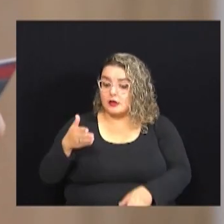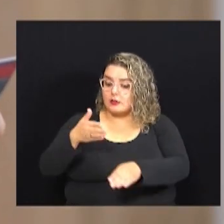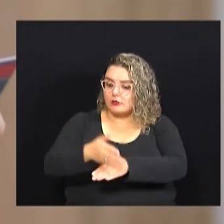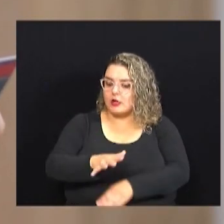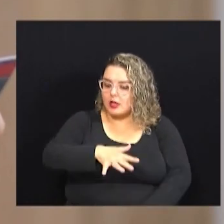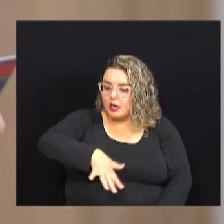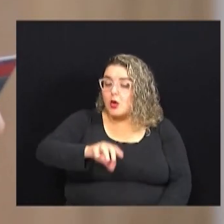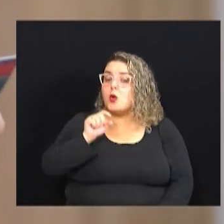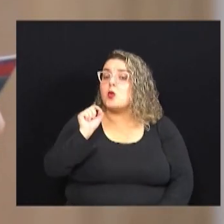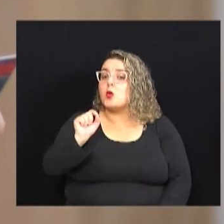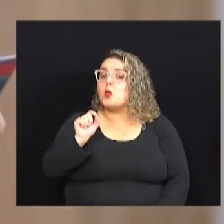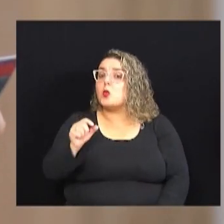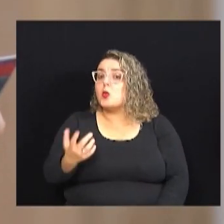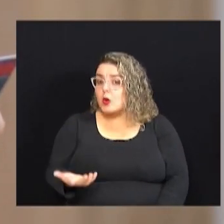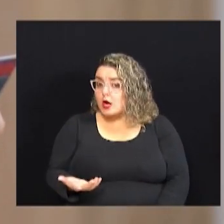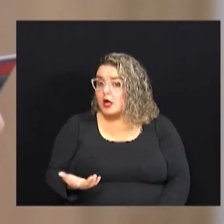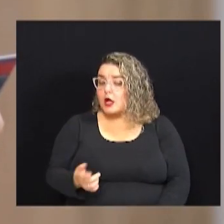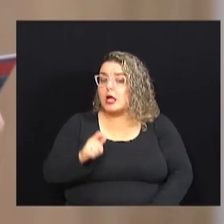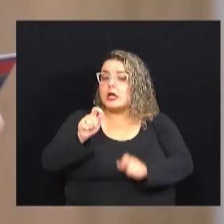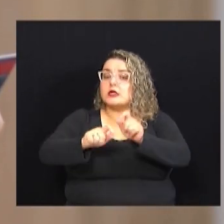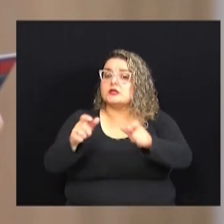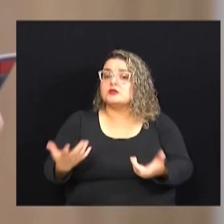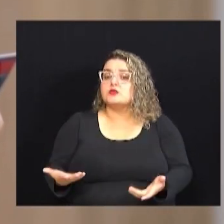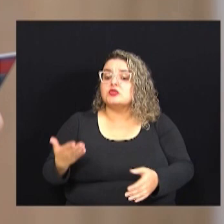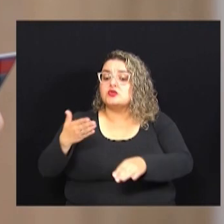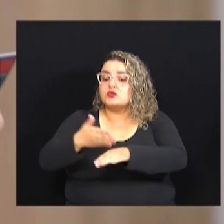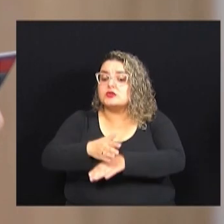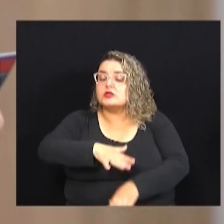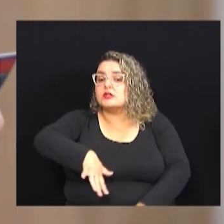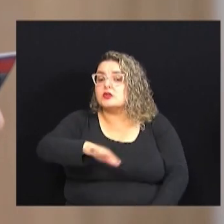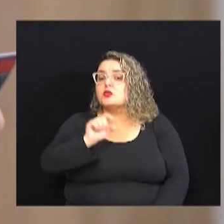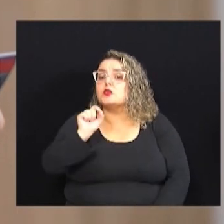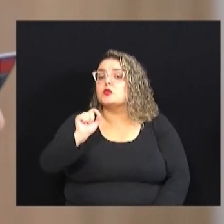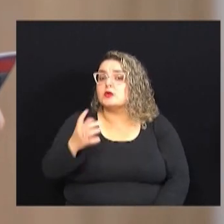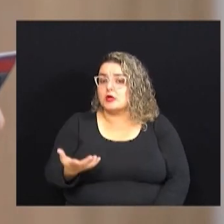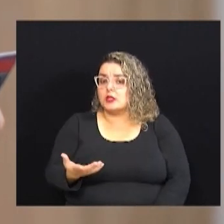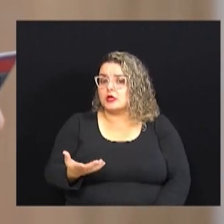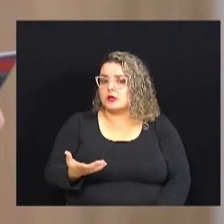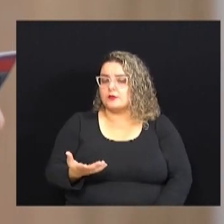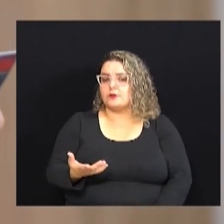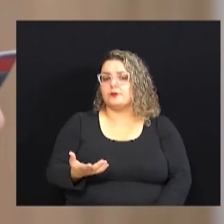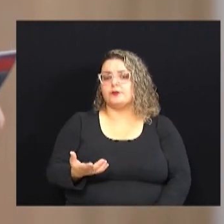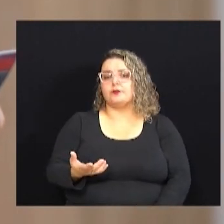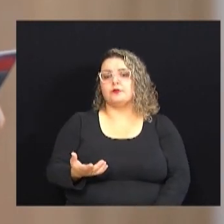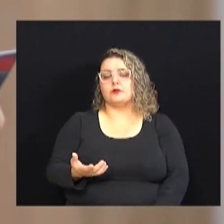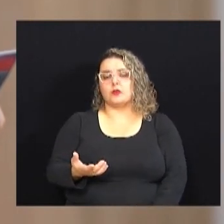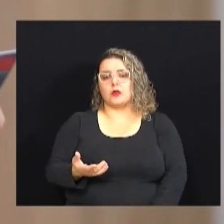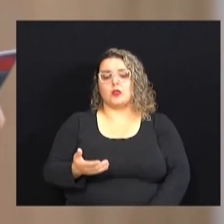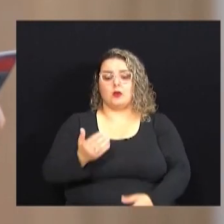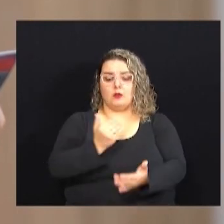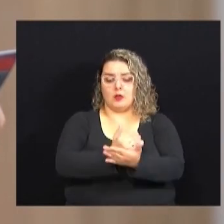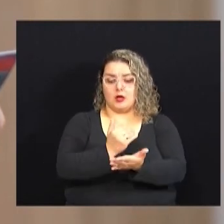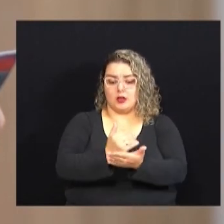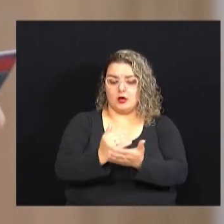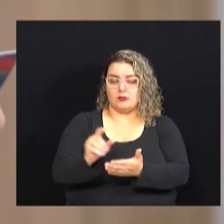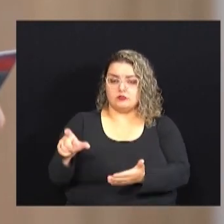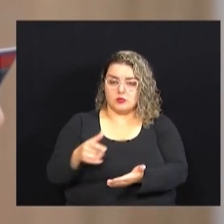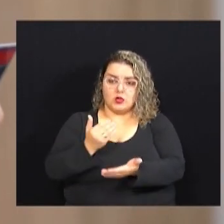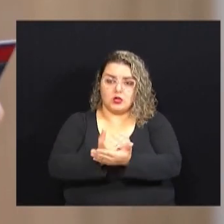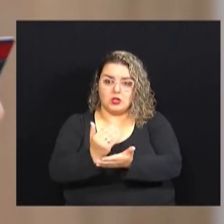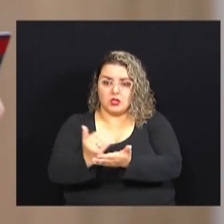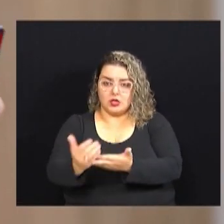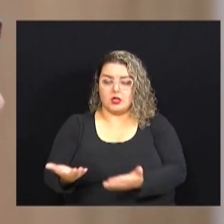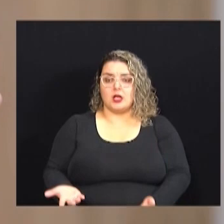nesse ponto, que é o quê? As pessoas acabam entrando muito nessa questão de parcelar faturas de cartão de crédito e tudo